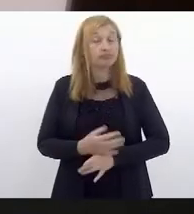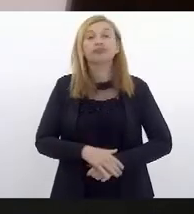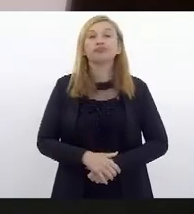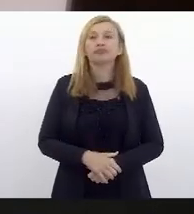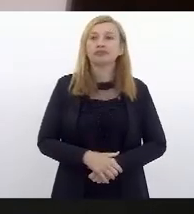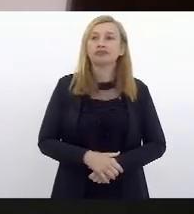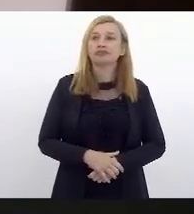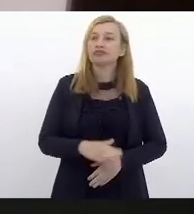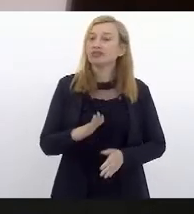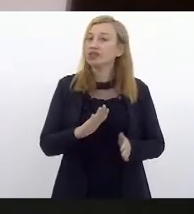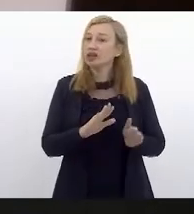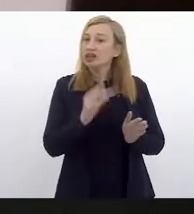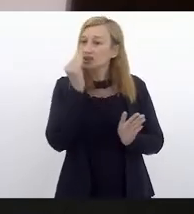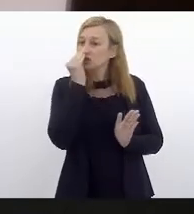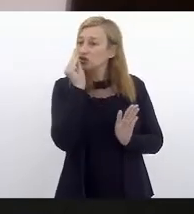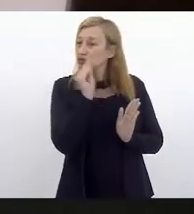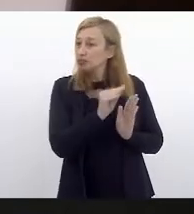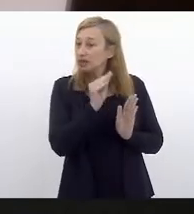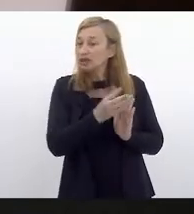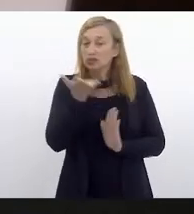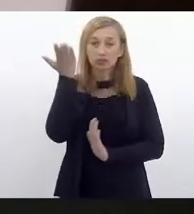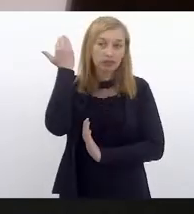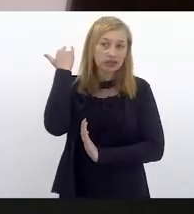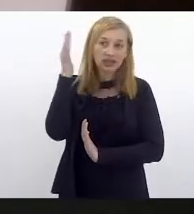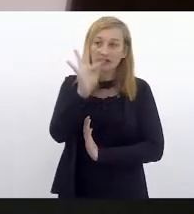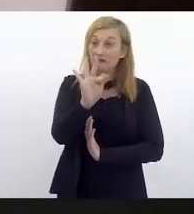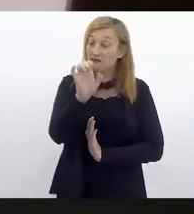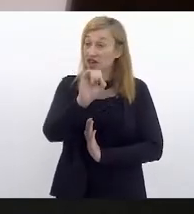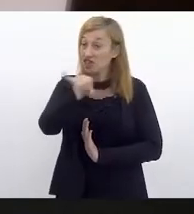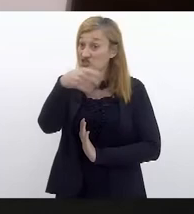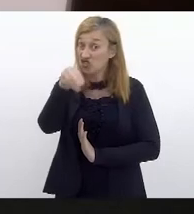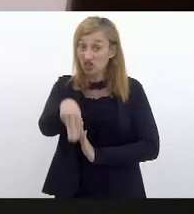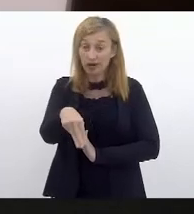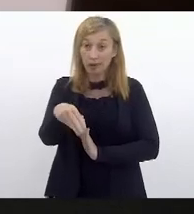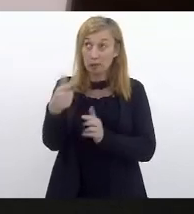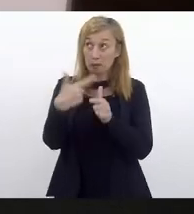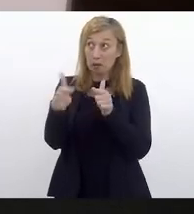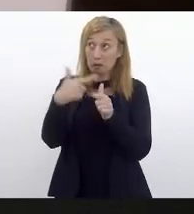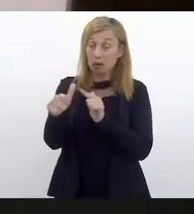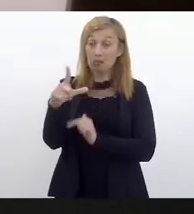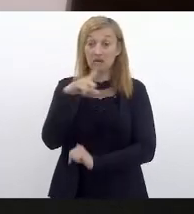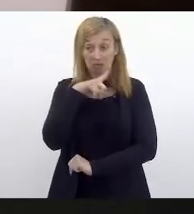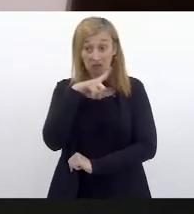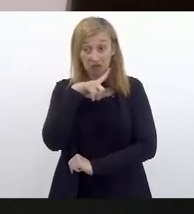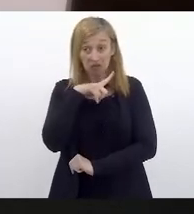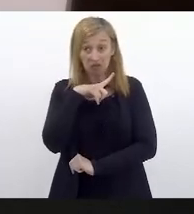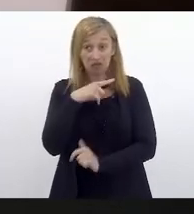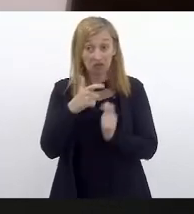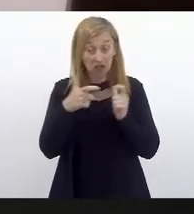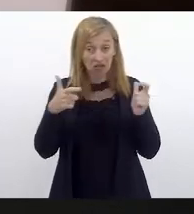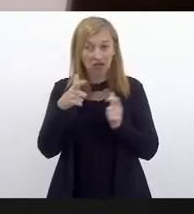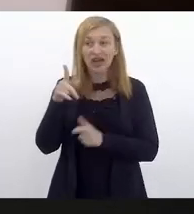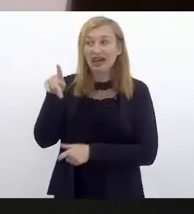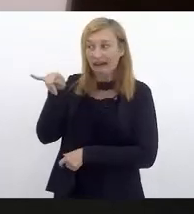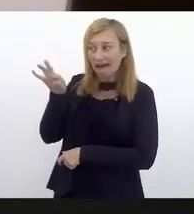Teve uma rejeição braba na época, Firjan criou o problema, a Belsa, né? Carina é de